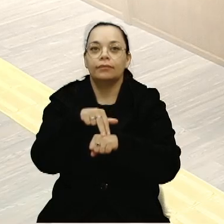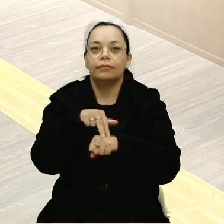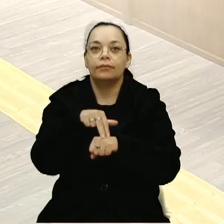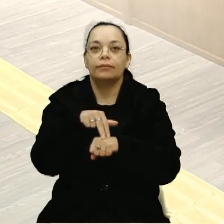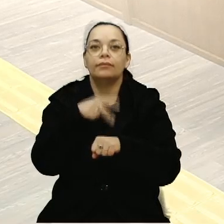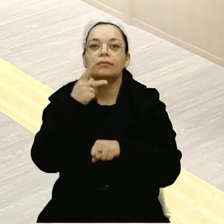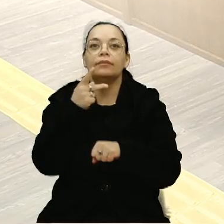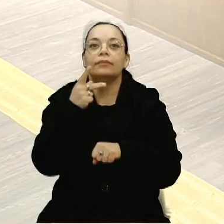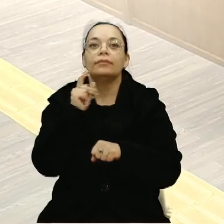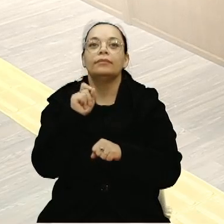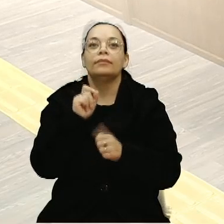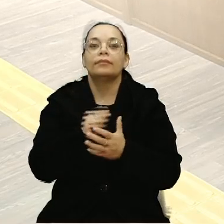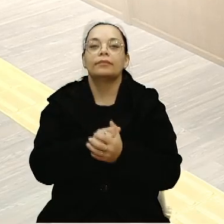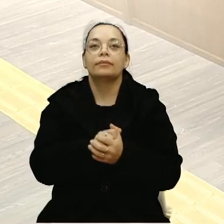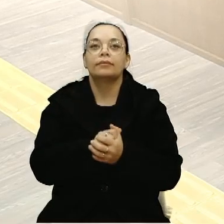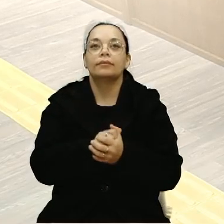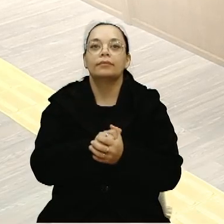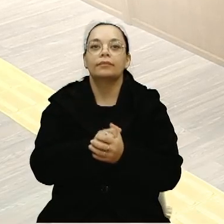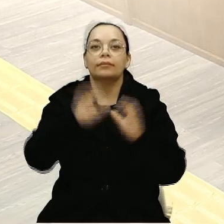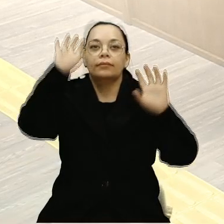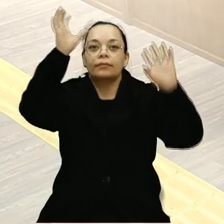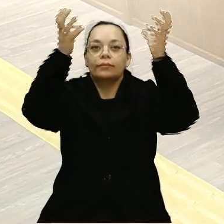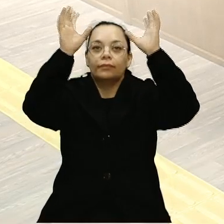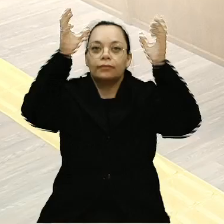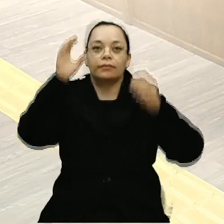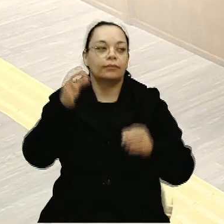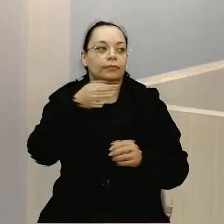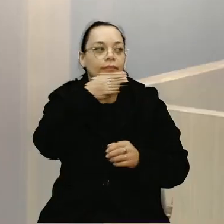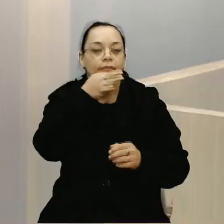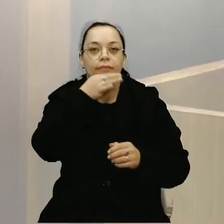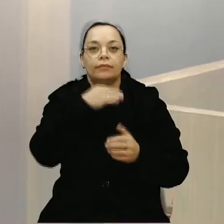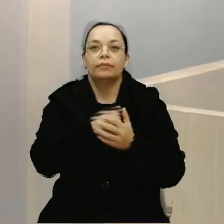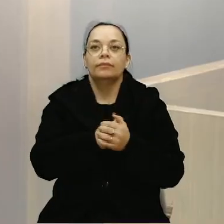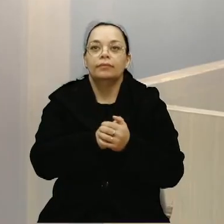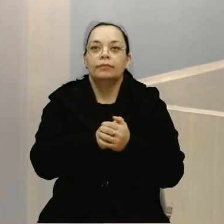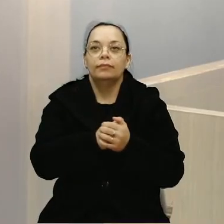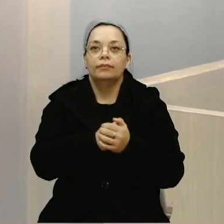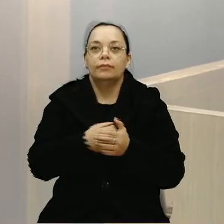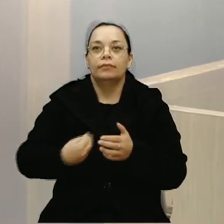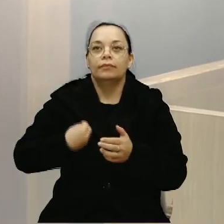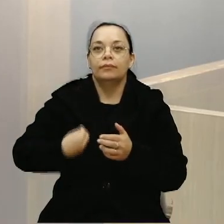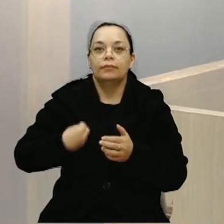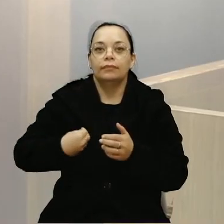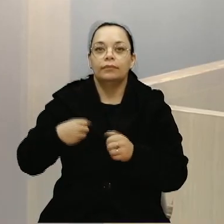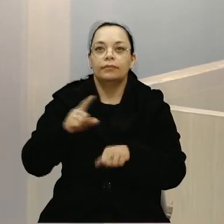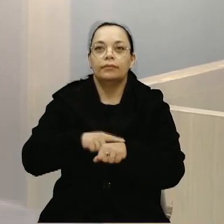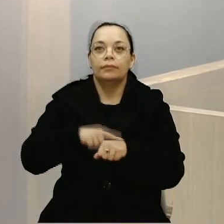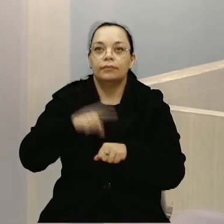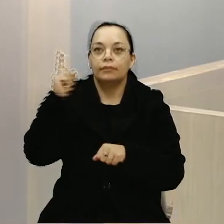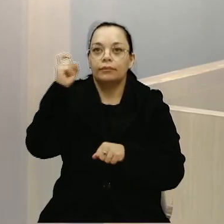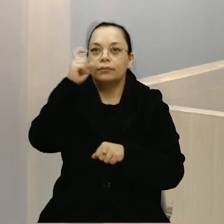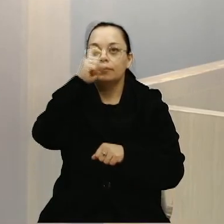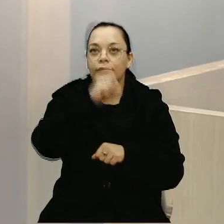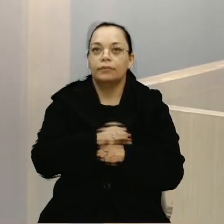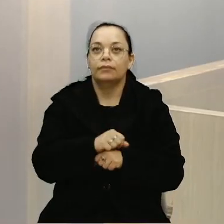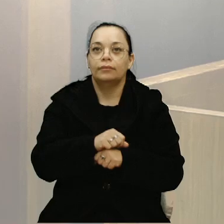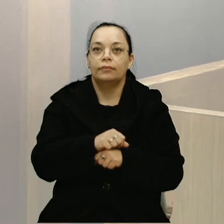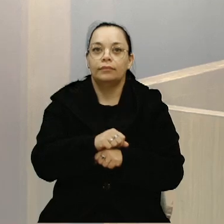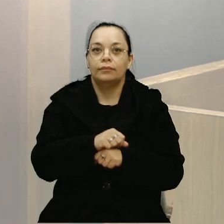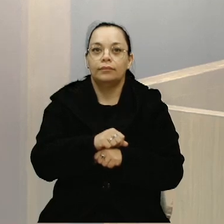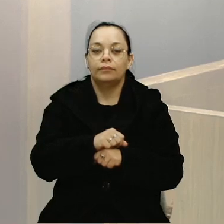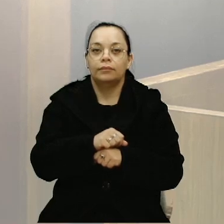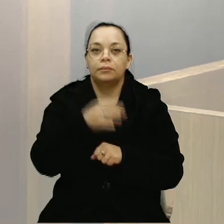para falar do clima de Caxias do Sul. Estamos vivendo tempos difíceis, críticos em Caxias do